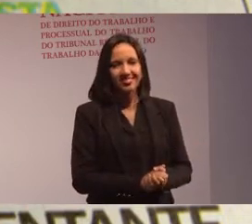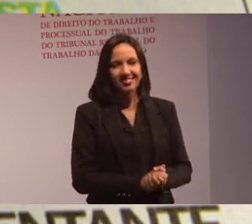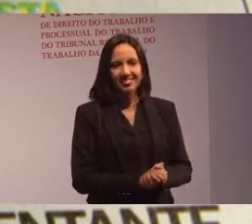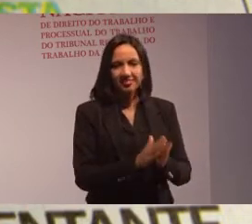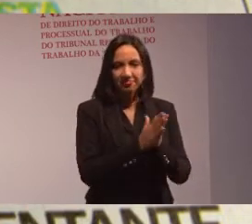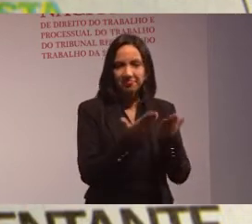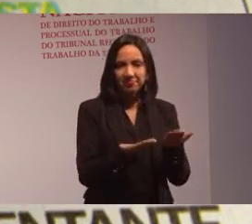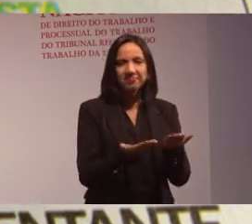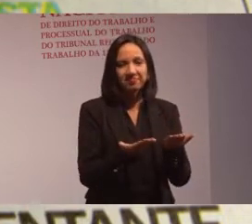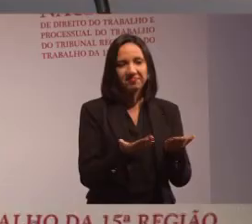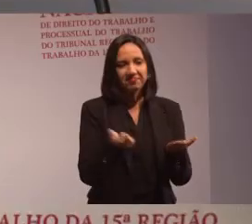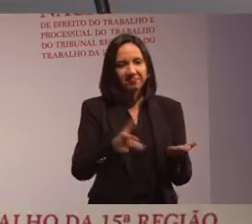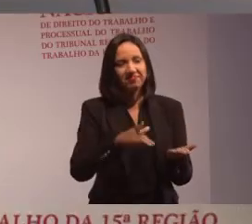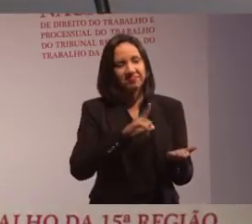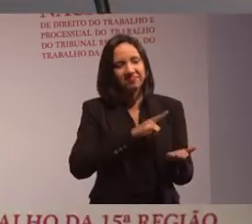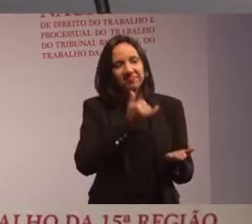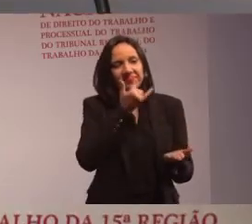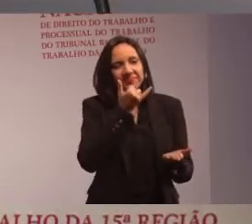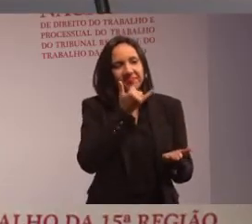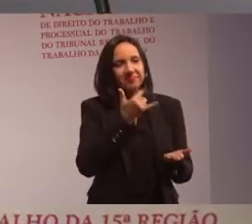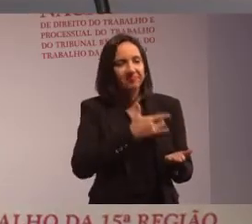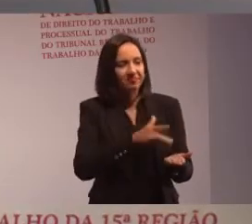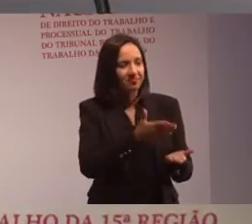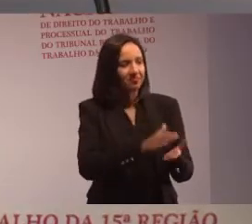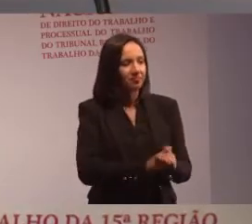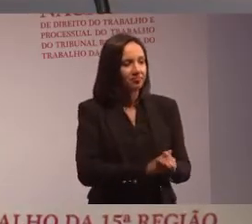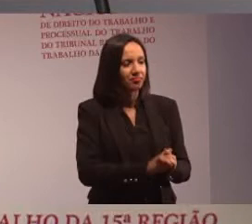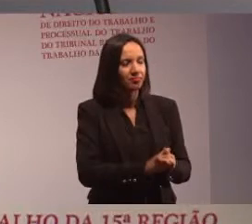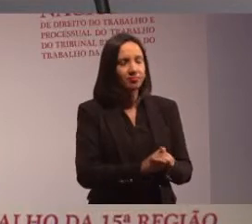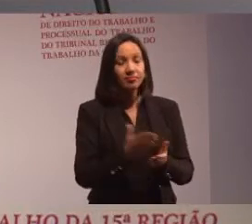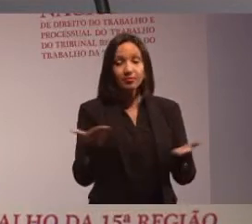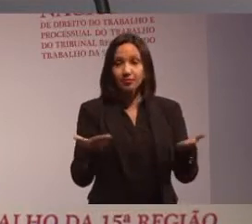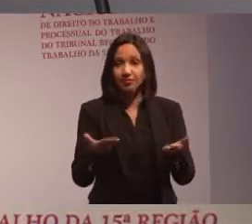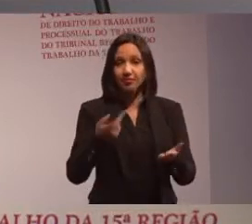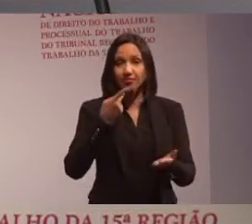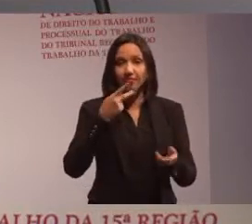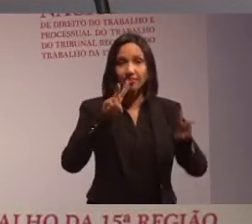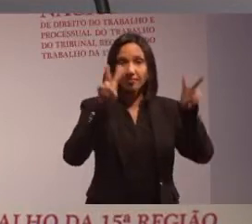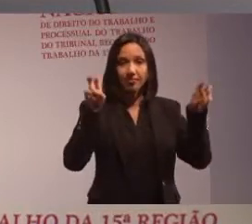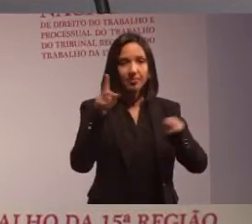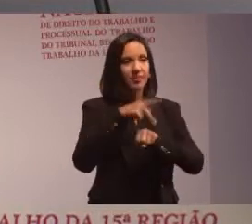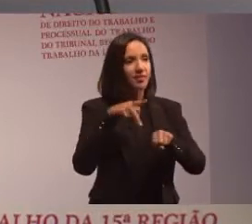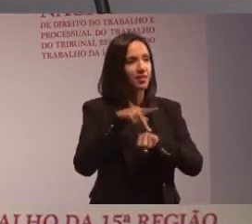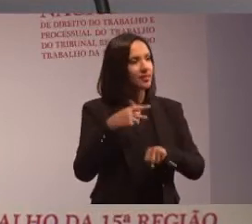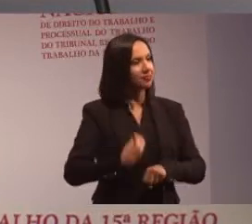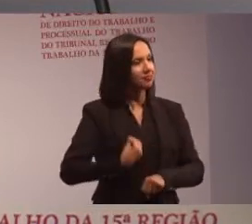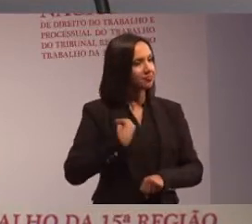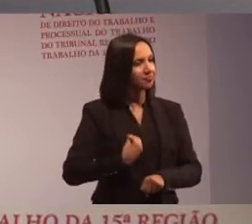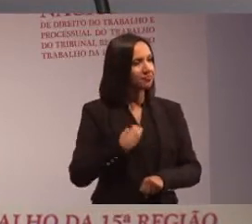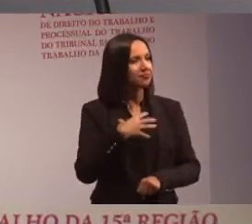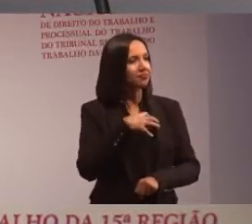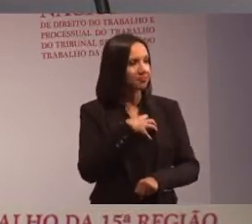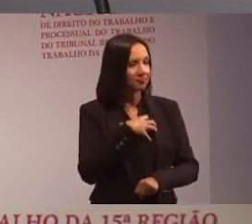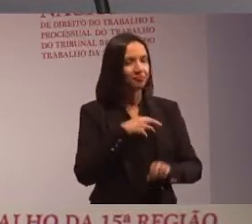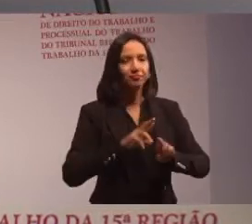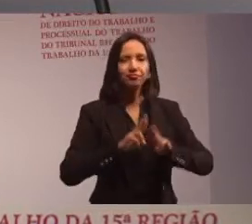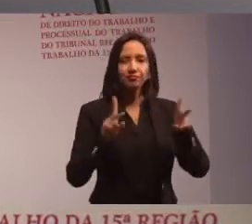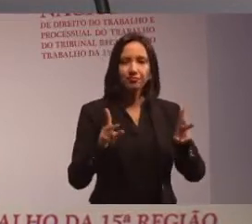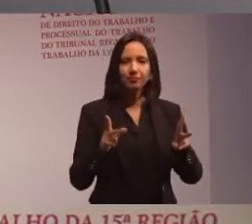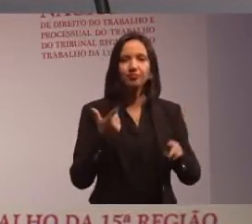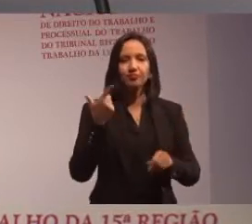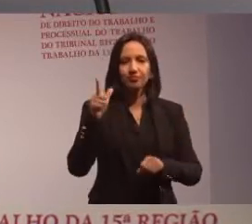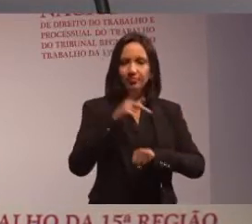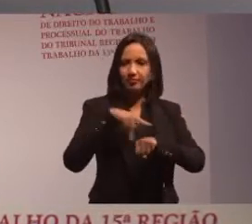dados que a gente levantou também da OIT para falar um pouquinho do nosso país. Né? a gente vive uma situação muito diferente de outros países